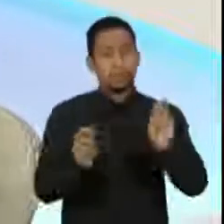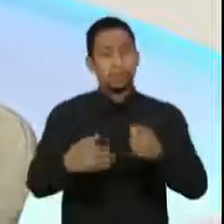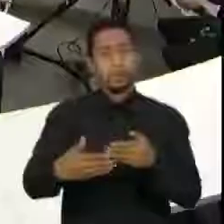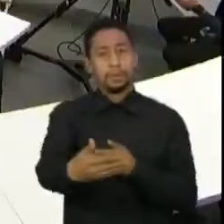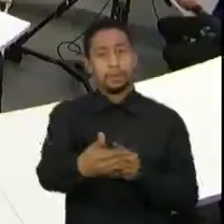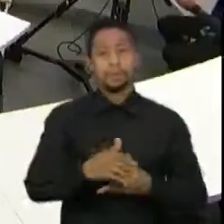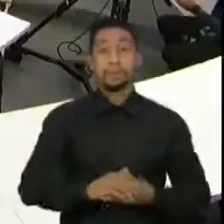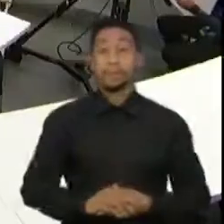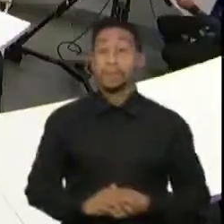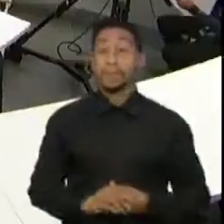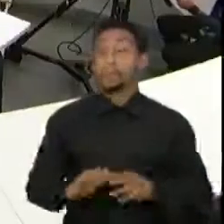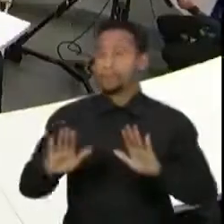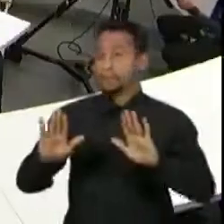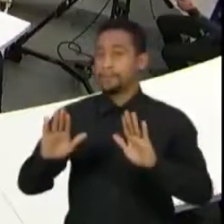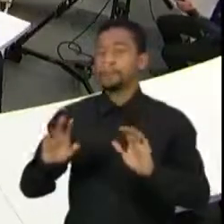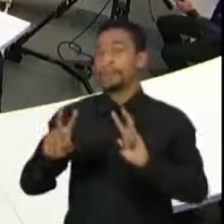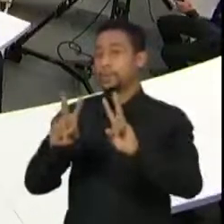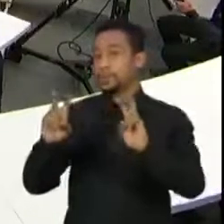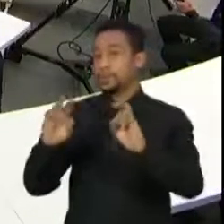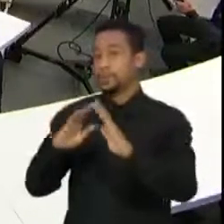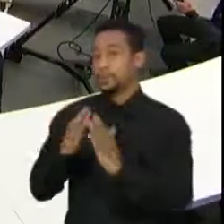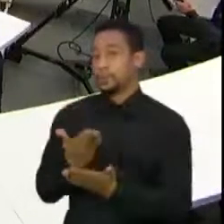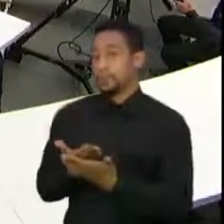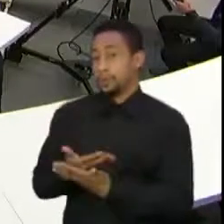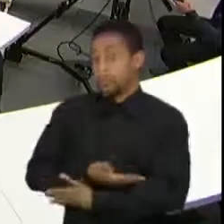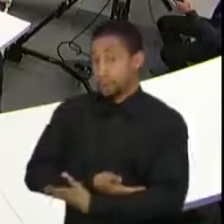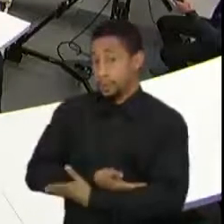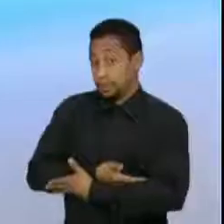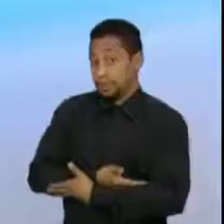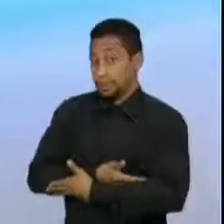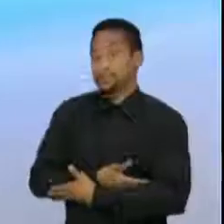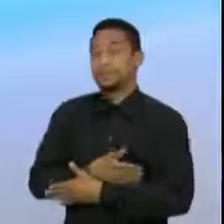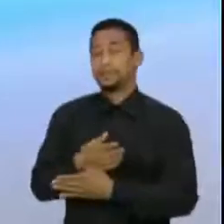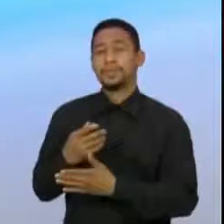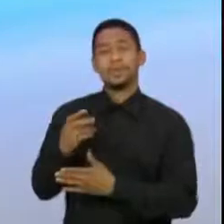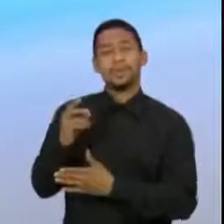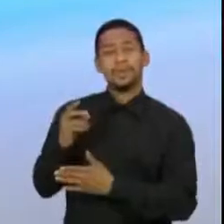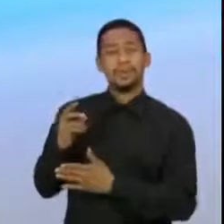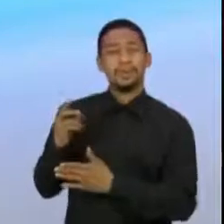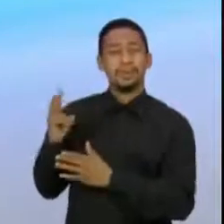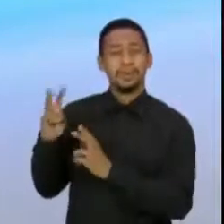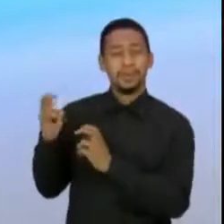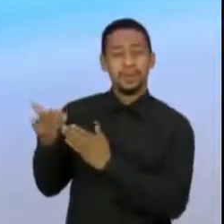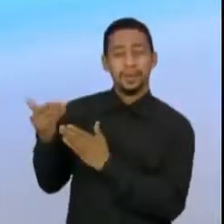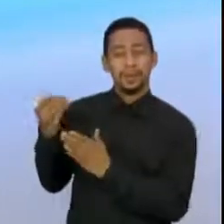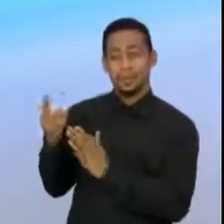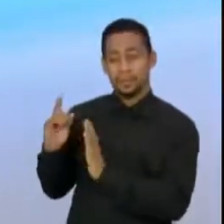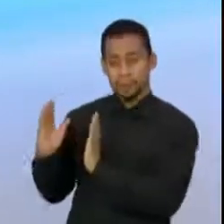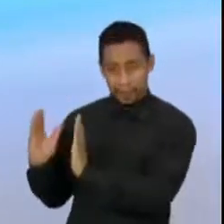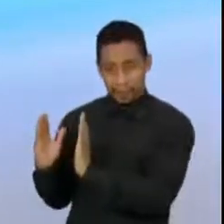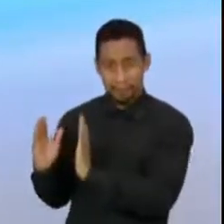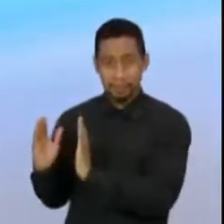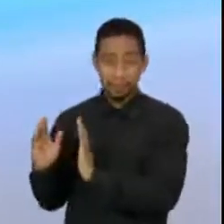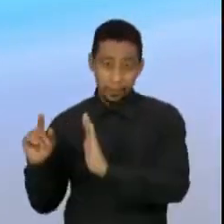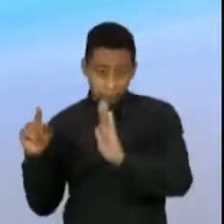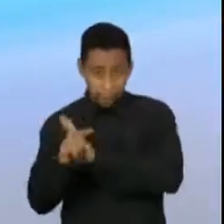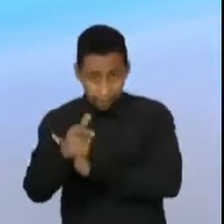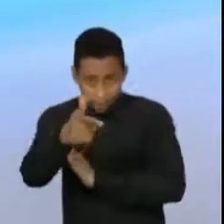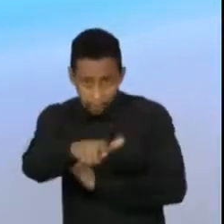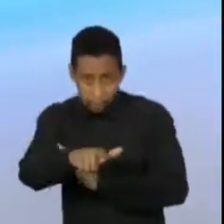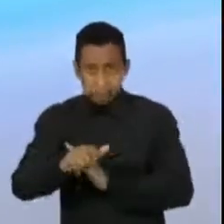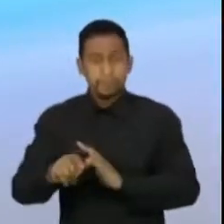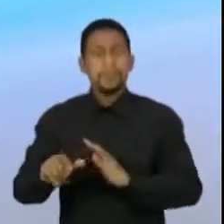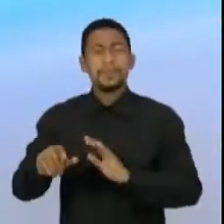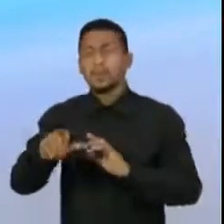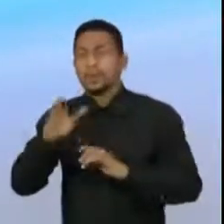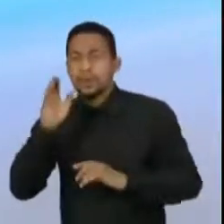Para ficar um pouco em creche ainda, voltar um pouco ao tema do primeiro bloco, independentemente daquelas duas entidades que eram gerenciadas por